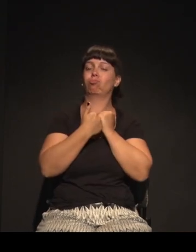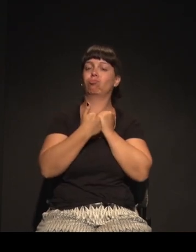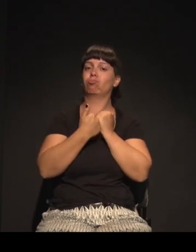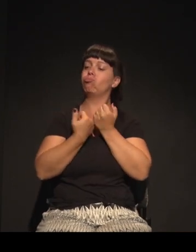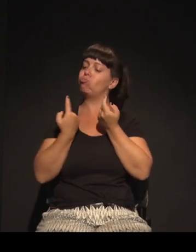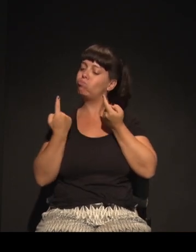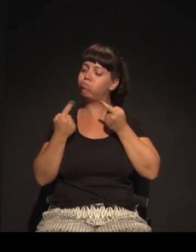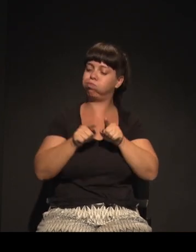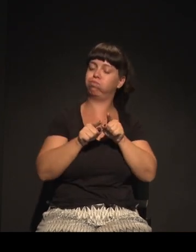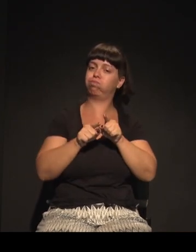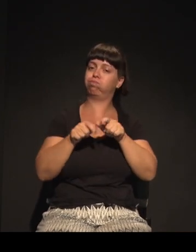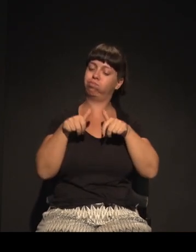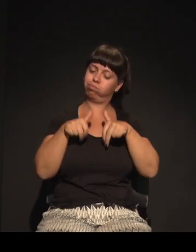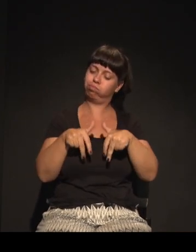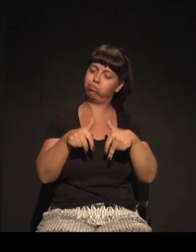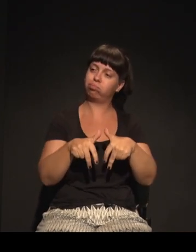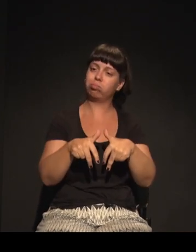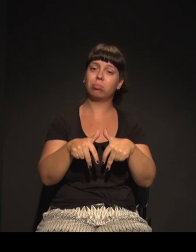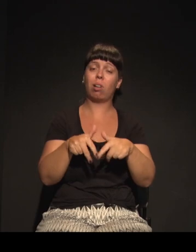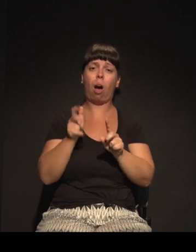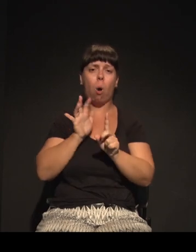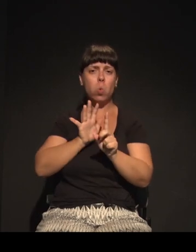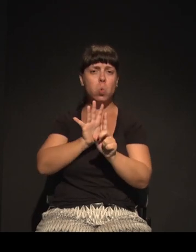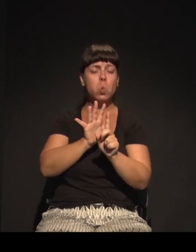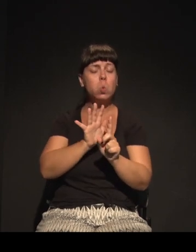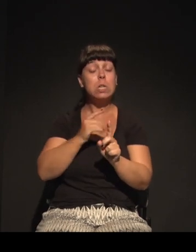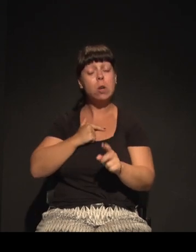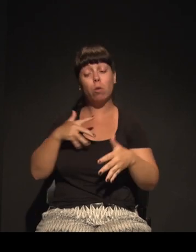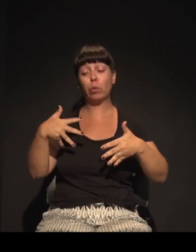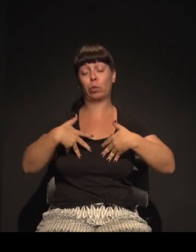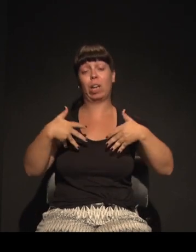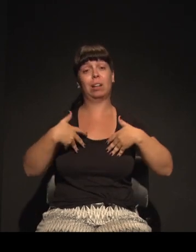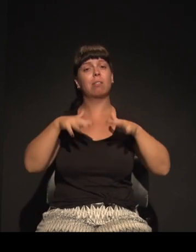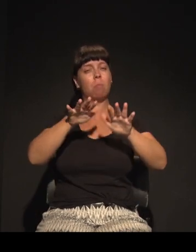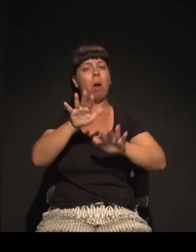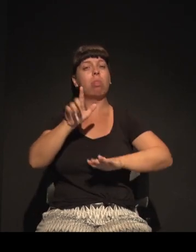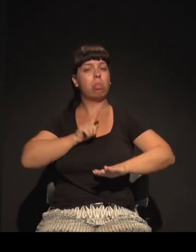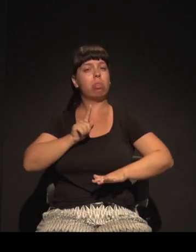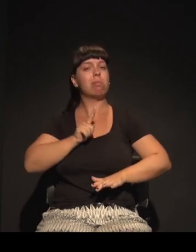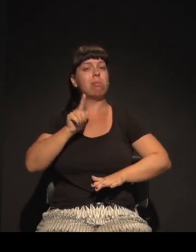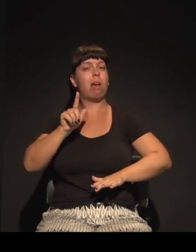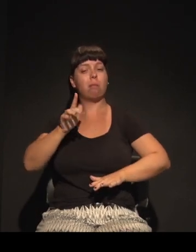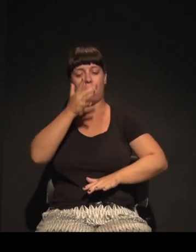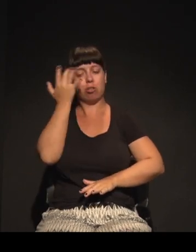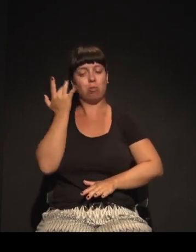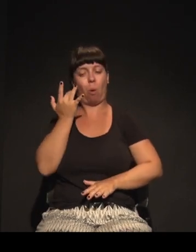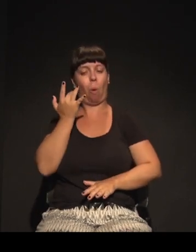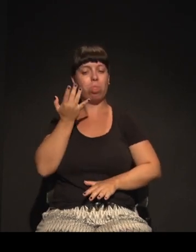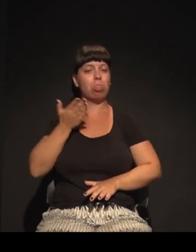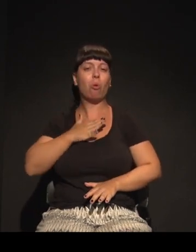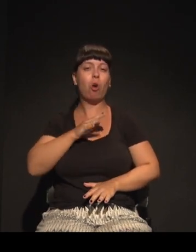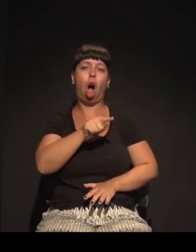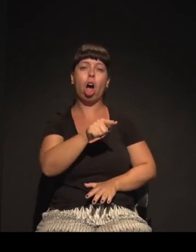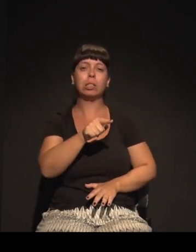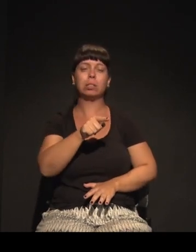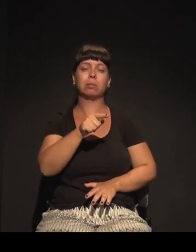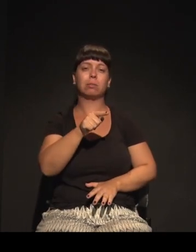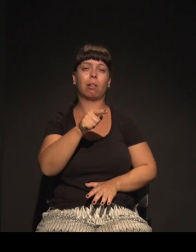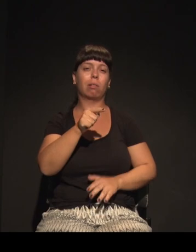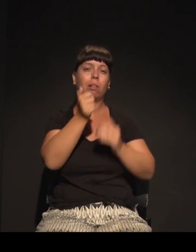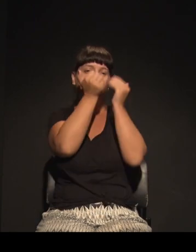fico muito feliz com isso tem algumas pessoas que não gostem de indígenas de negro e essas coisas